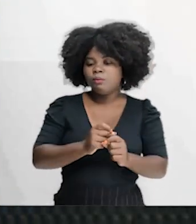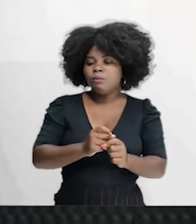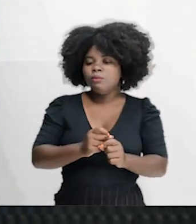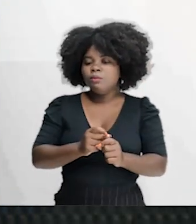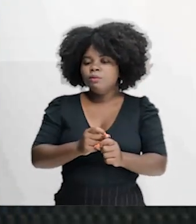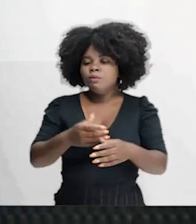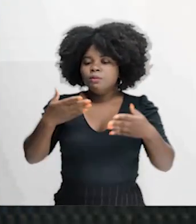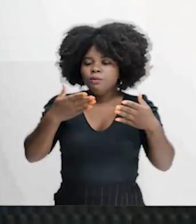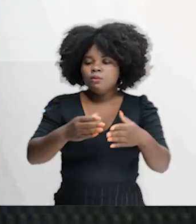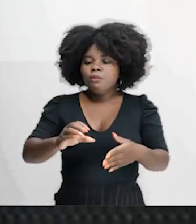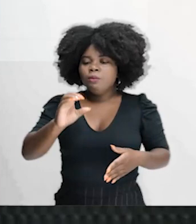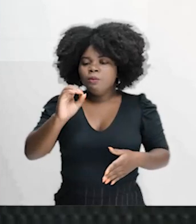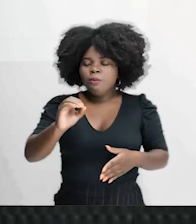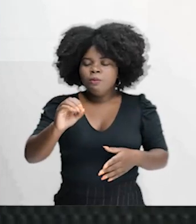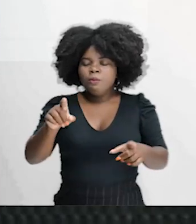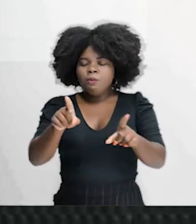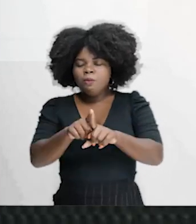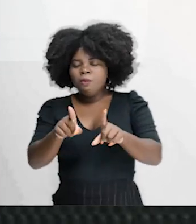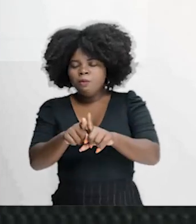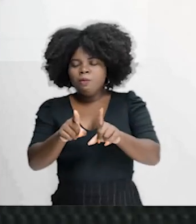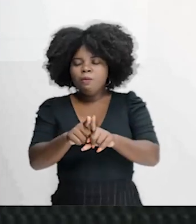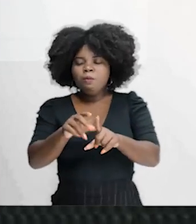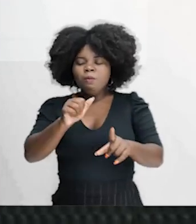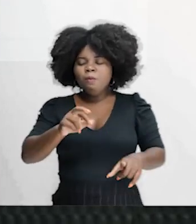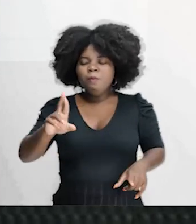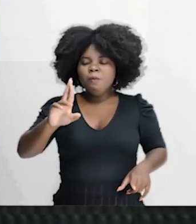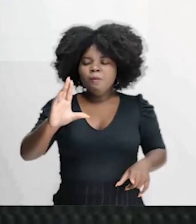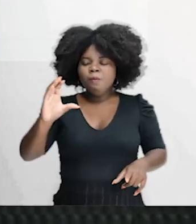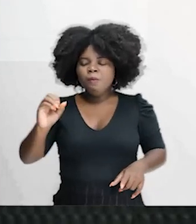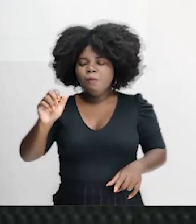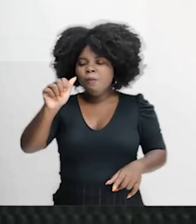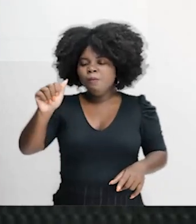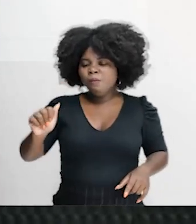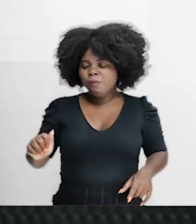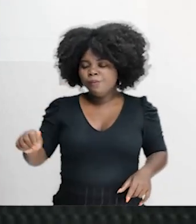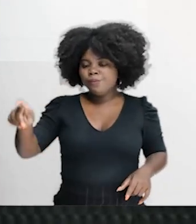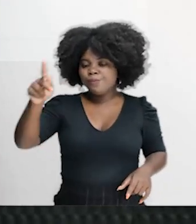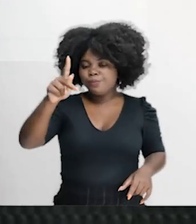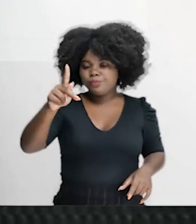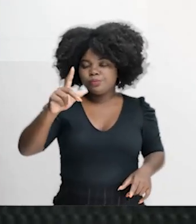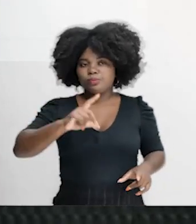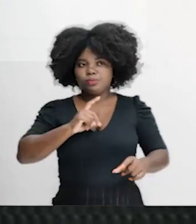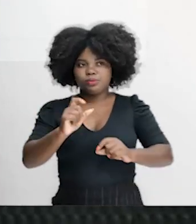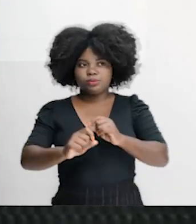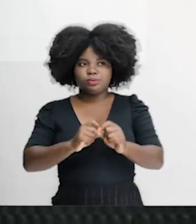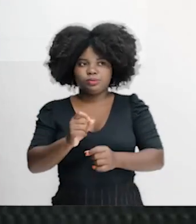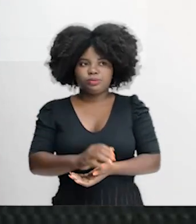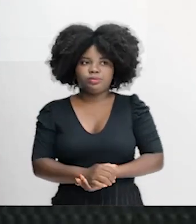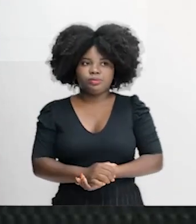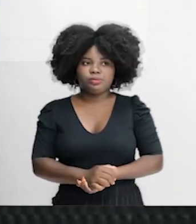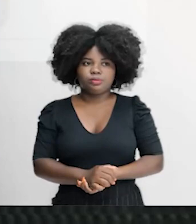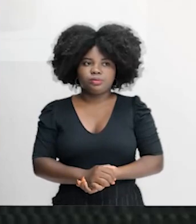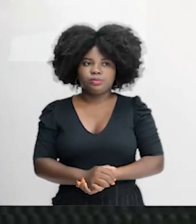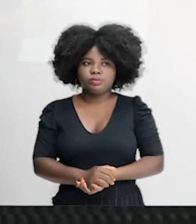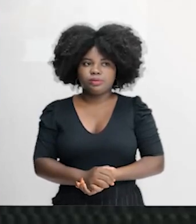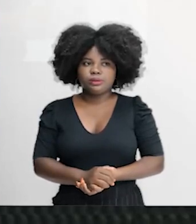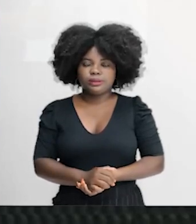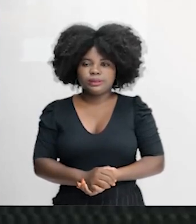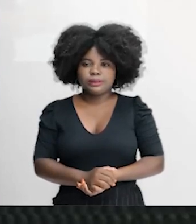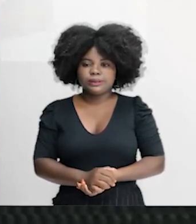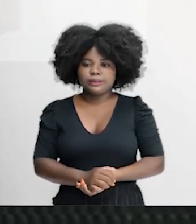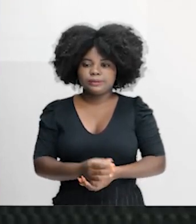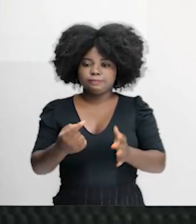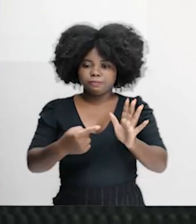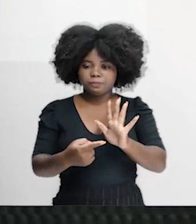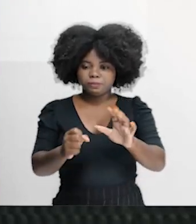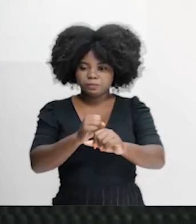pela extremidade do arco AP, marcando o ponto T no eixo das tangentes. Agora eu vou